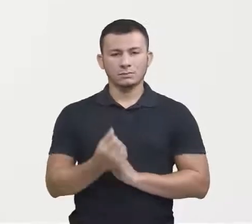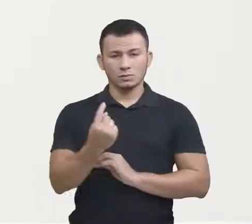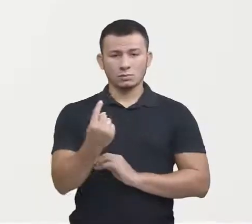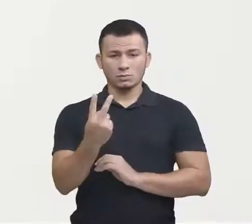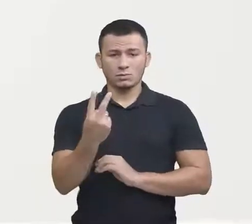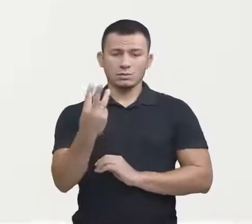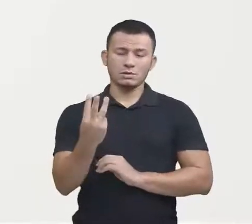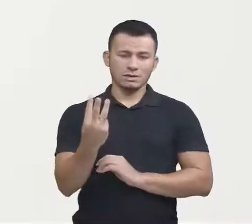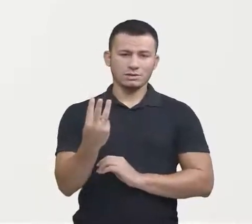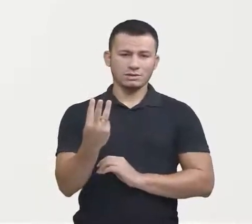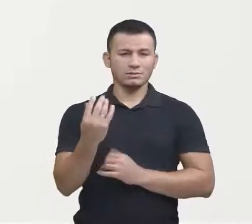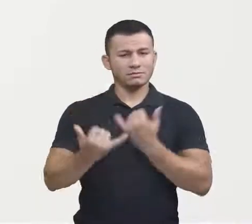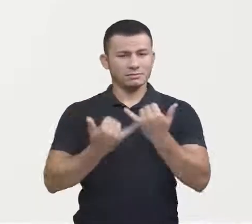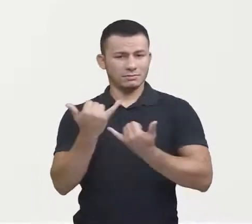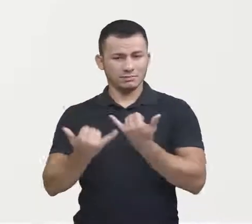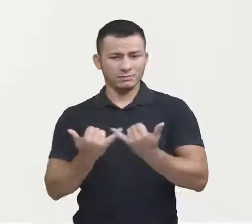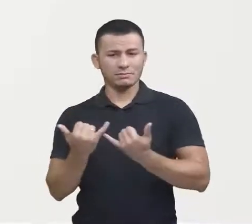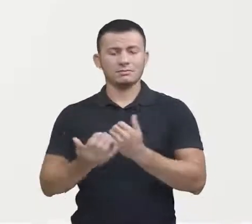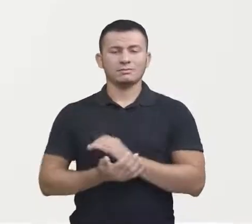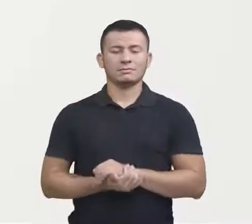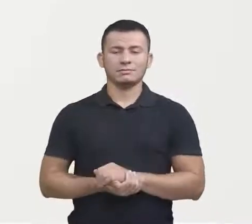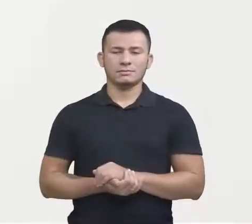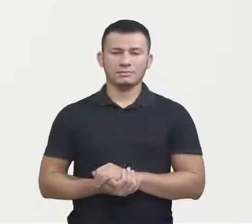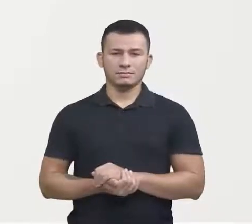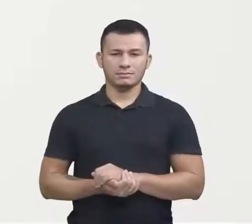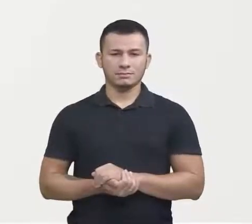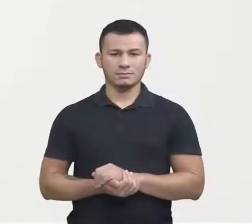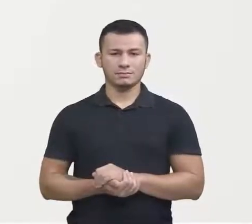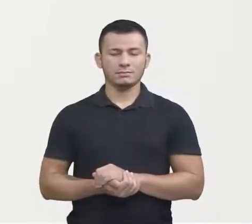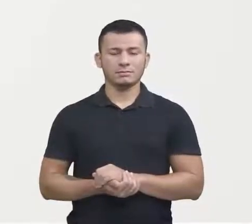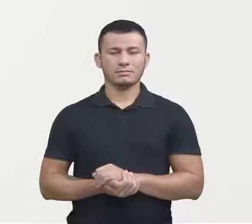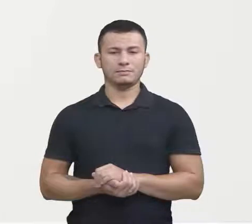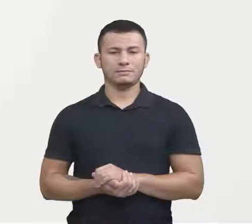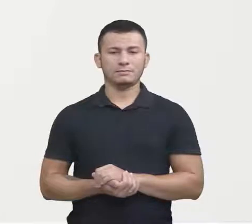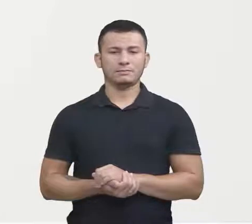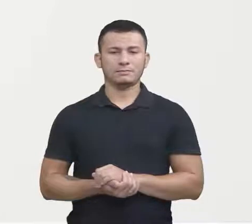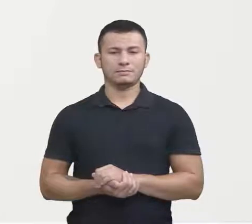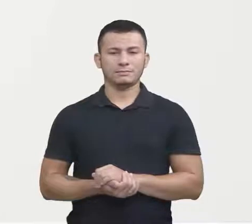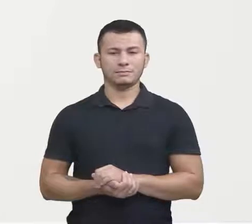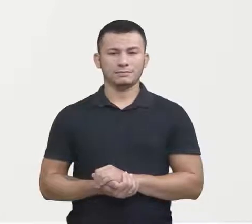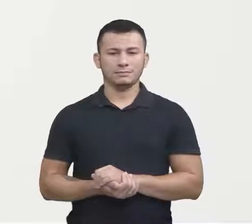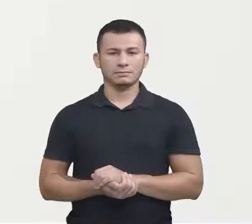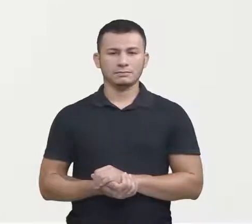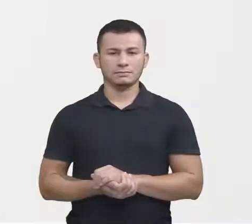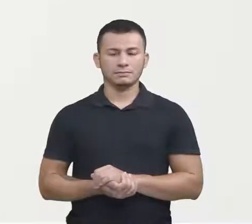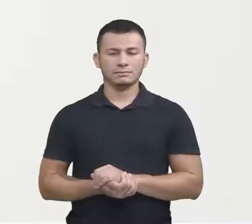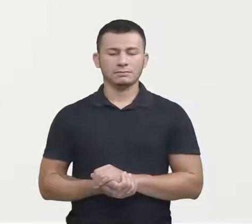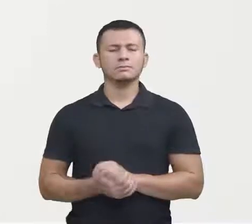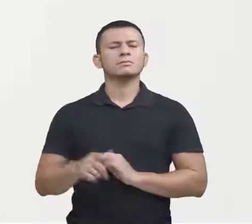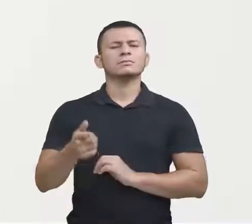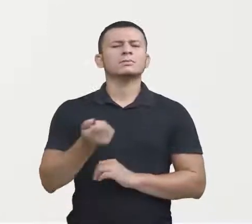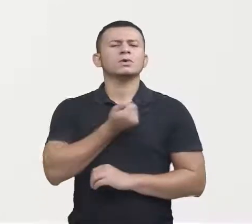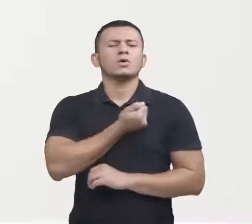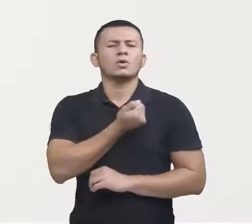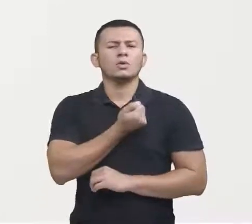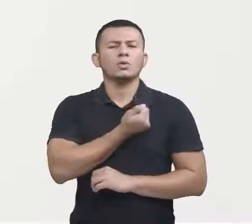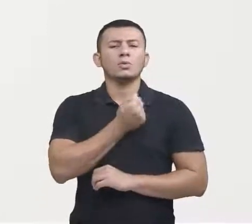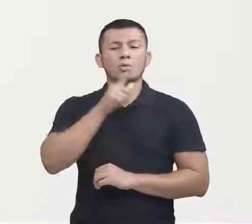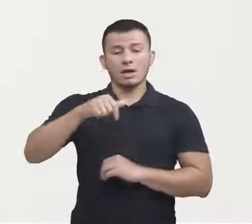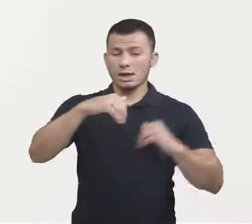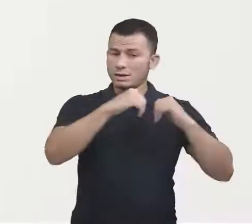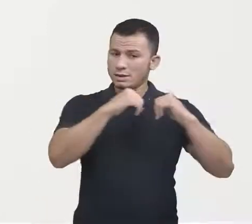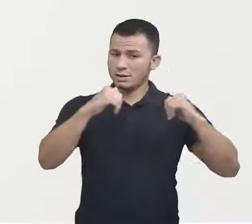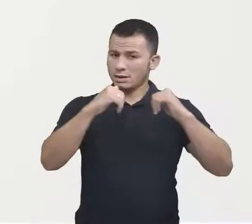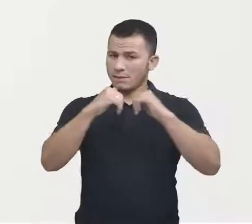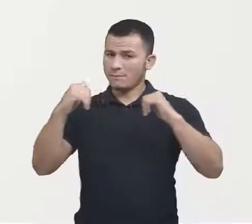dois três aqui ó três brinquedos esses números eles estão